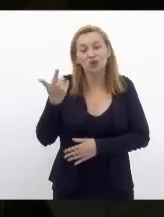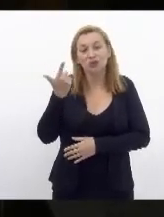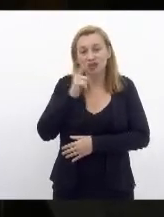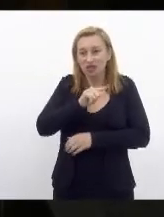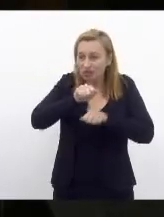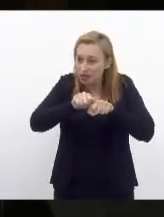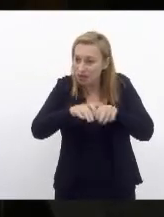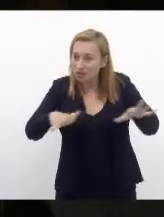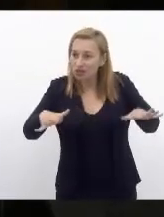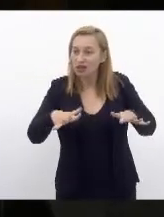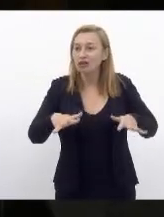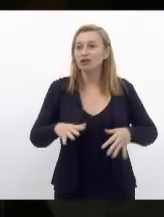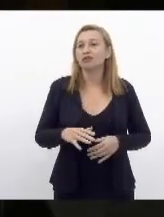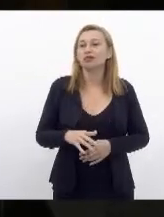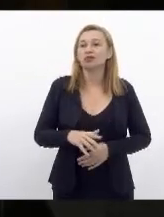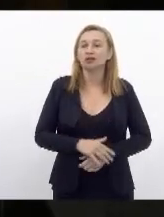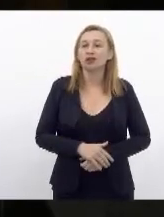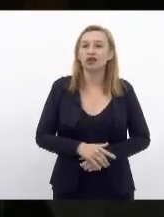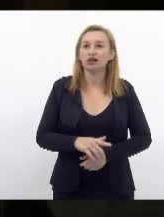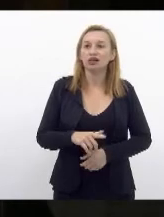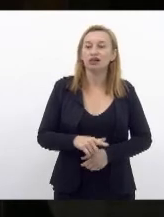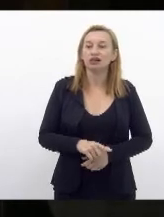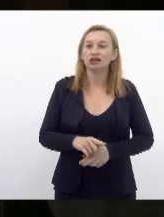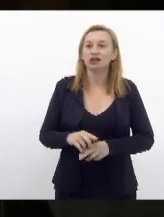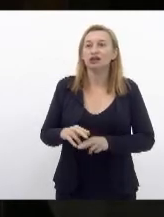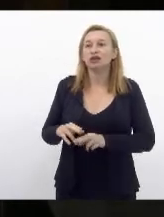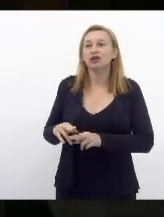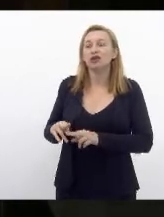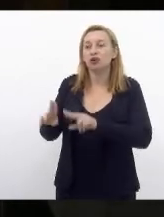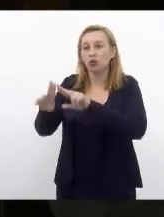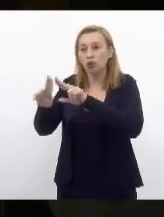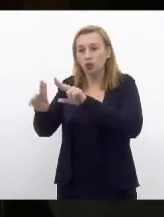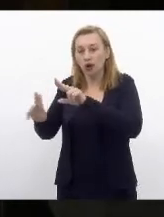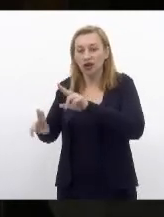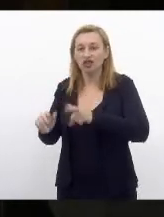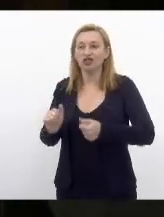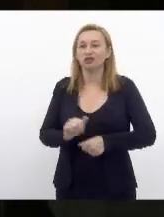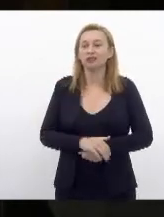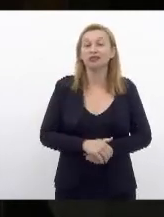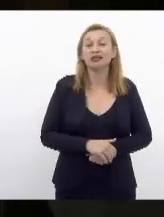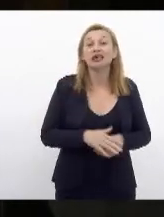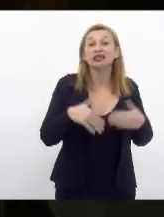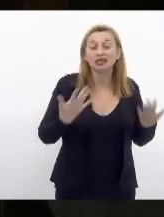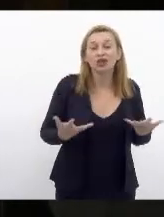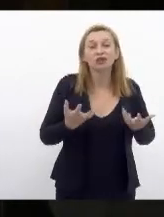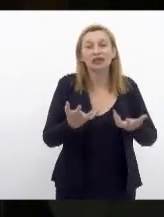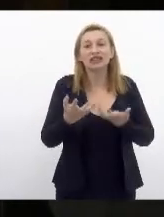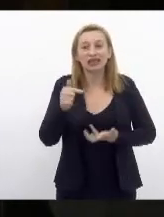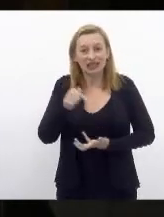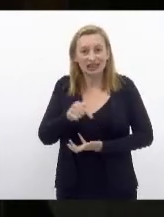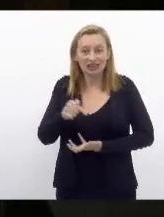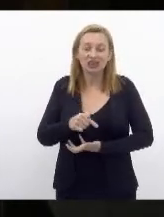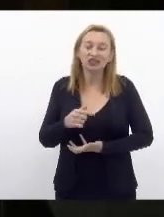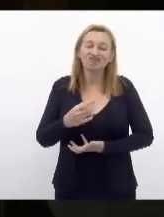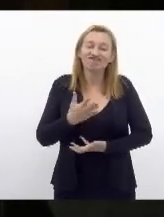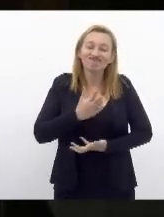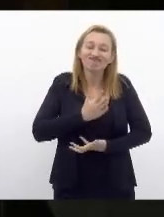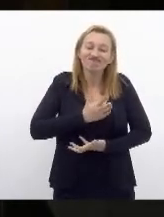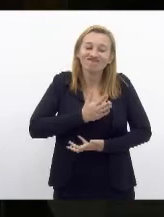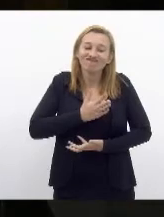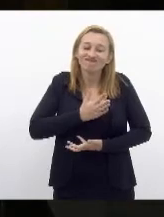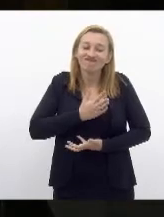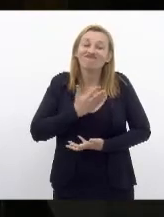Presente para o Largo da UERJ. Então, eu queria aqui, do fundo do meu